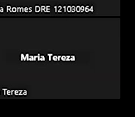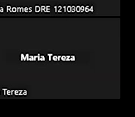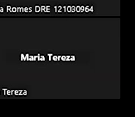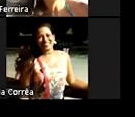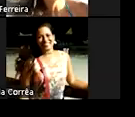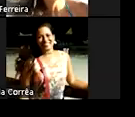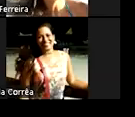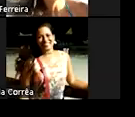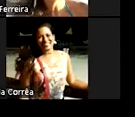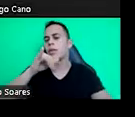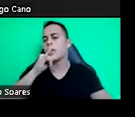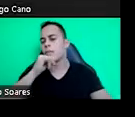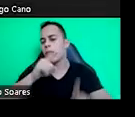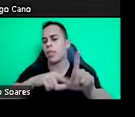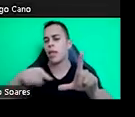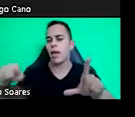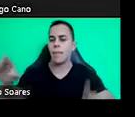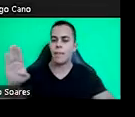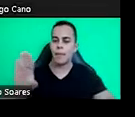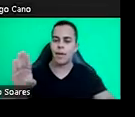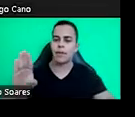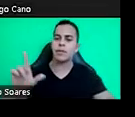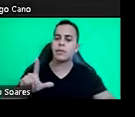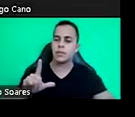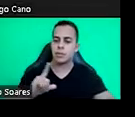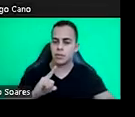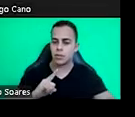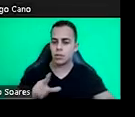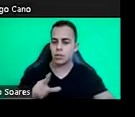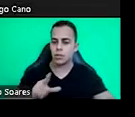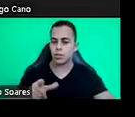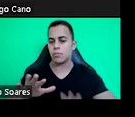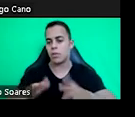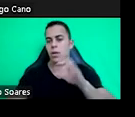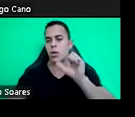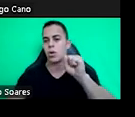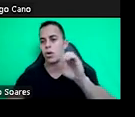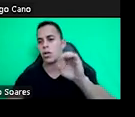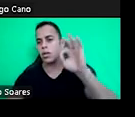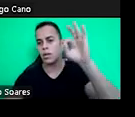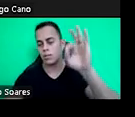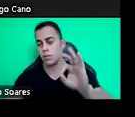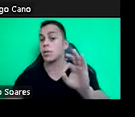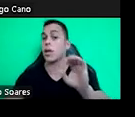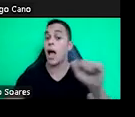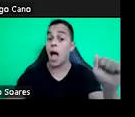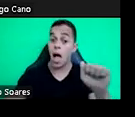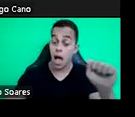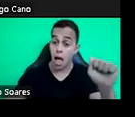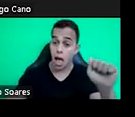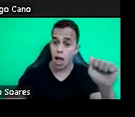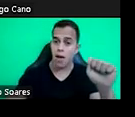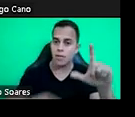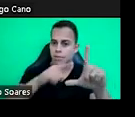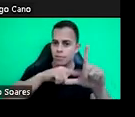aqui no gráfico B, a gente tem estimativa de heredabilidade em torno de 80%. E no gráfico A, a gente vê o